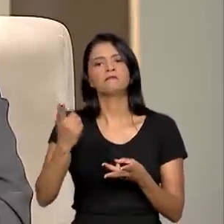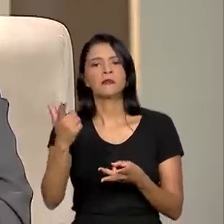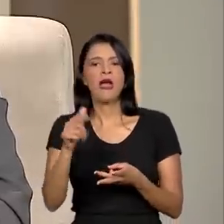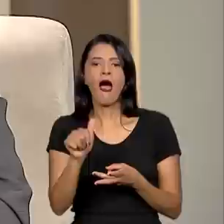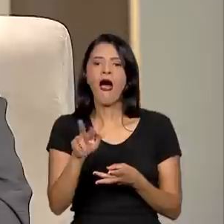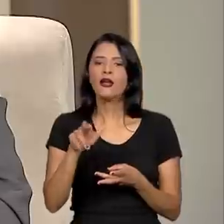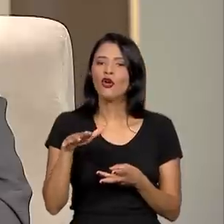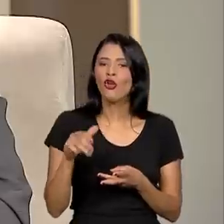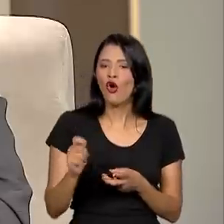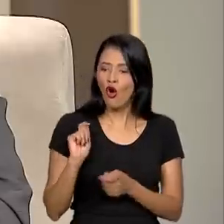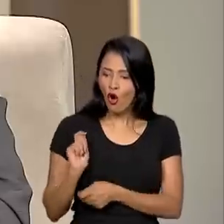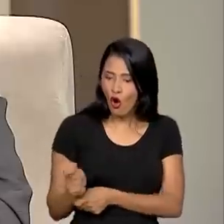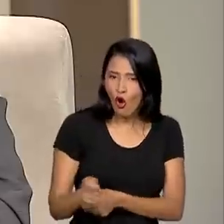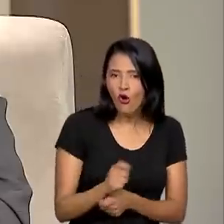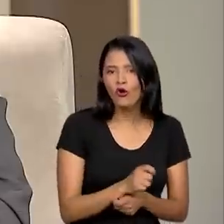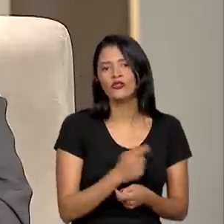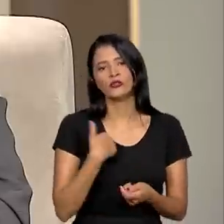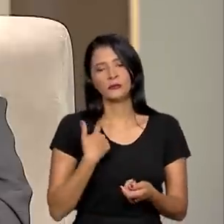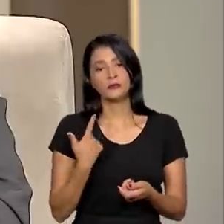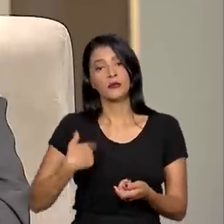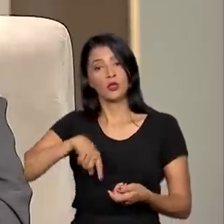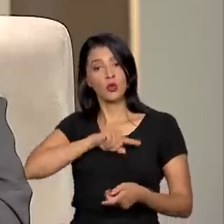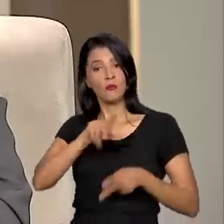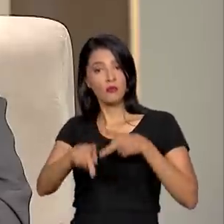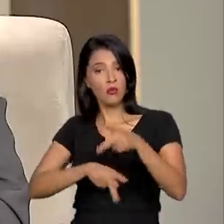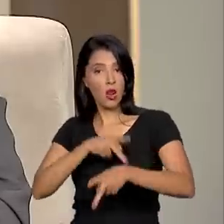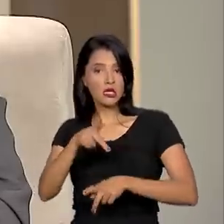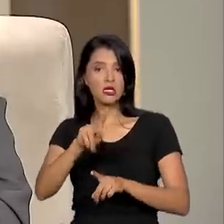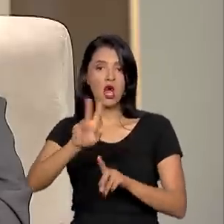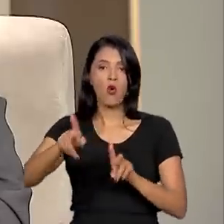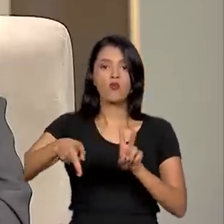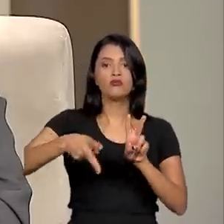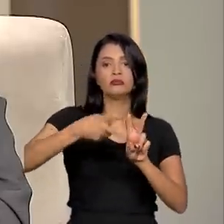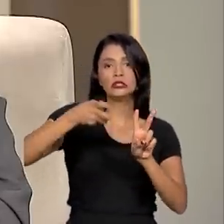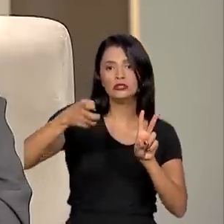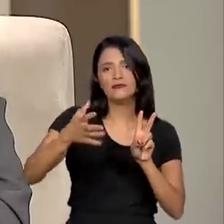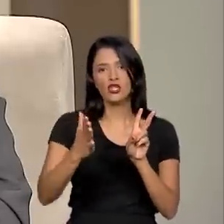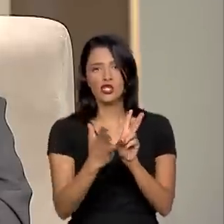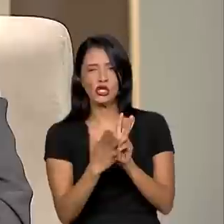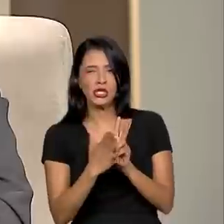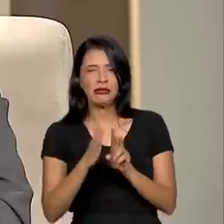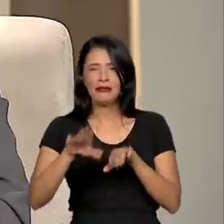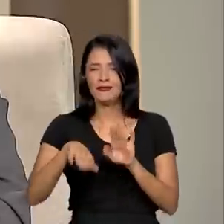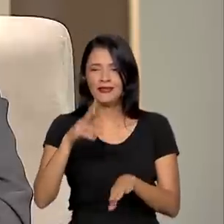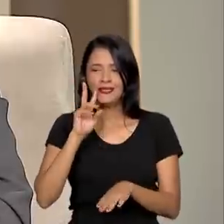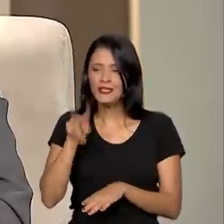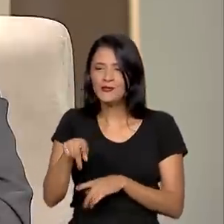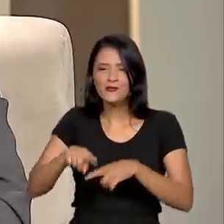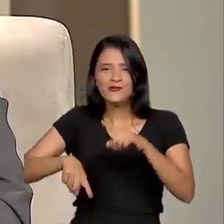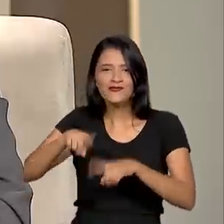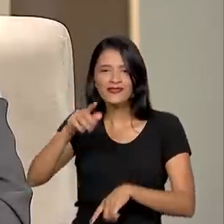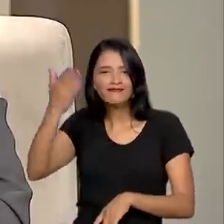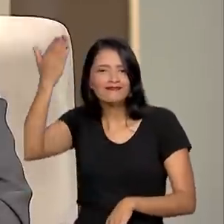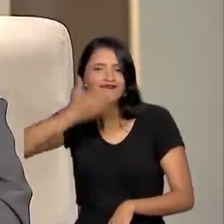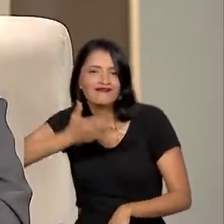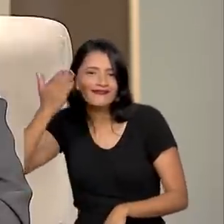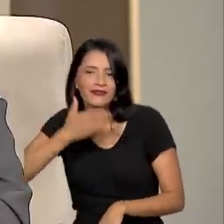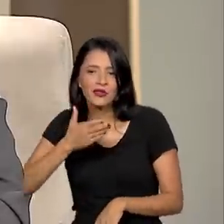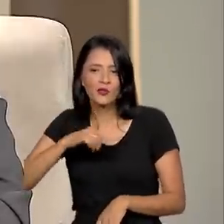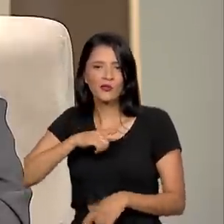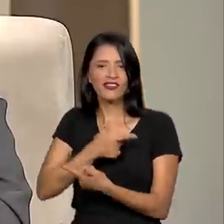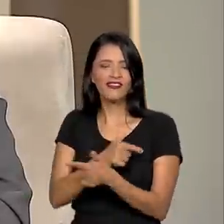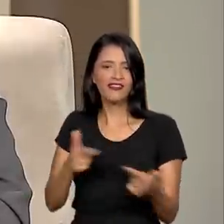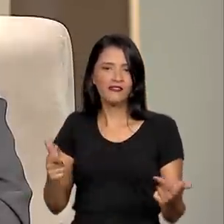Né? A nossa população indígena de hoje muitas vezes não conviveu com esse material. Esse tipo de produto que pode